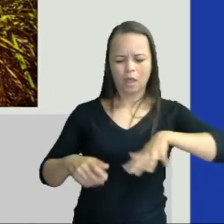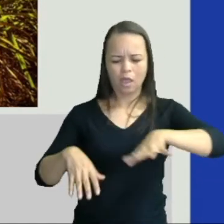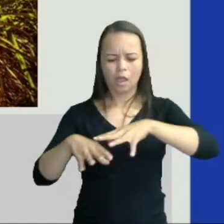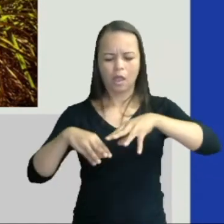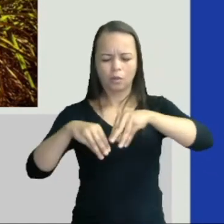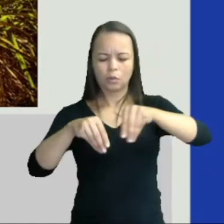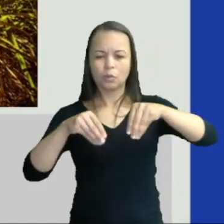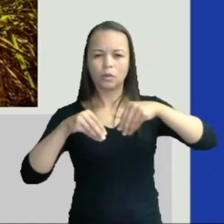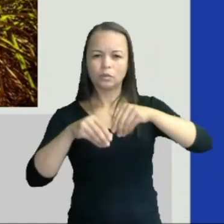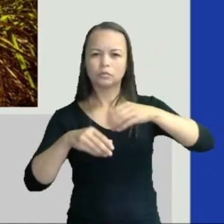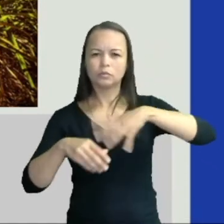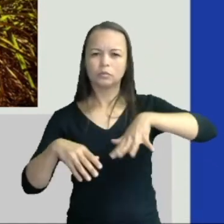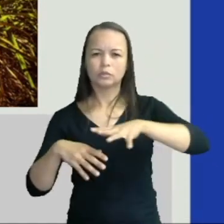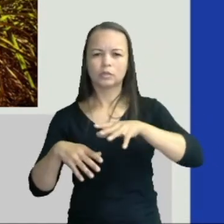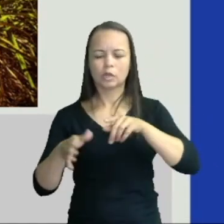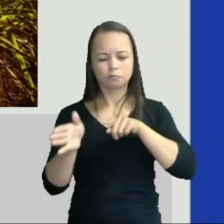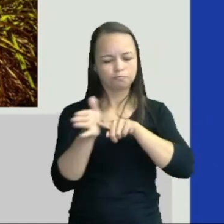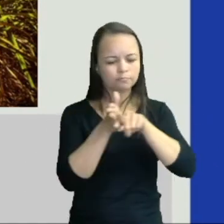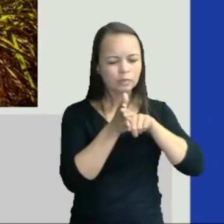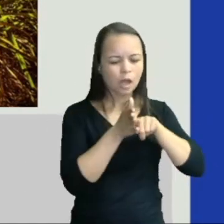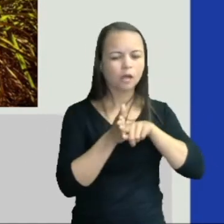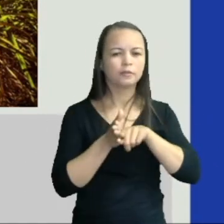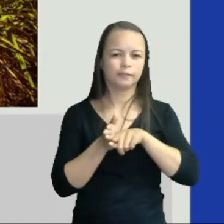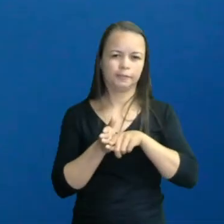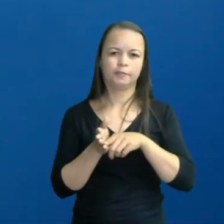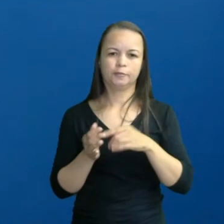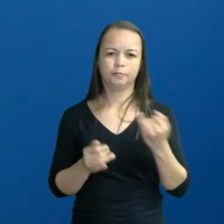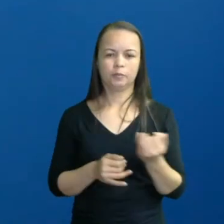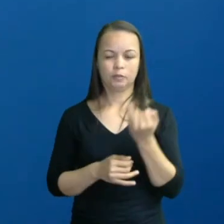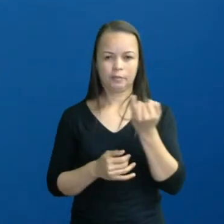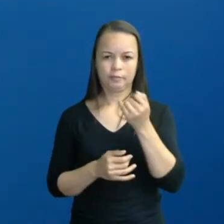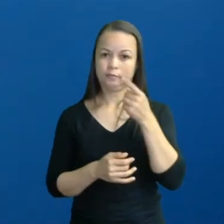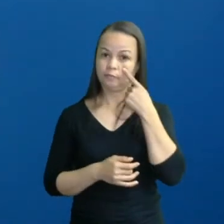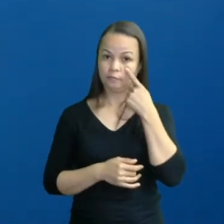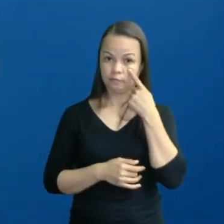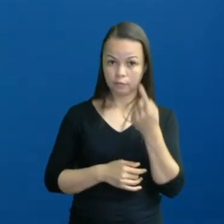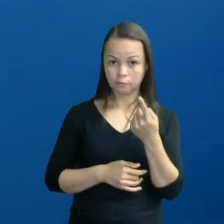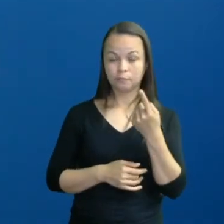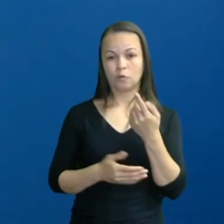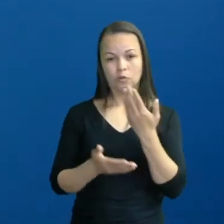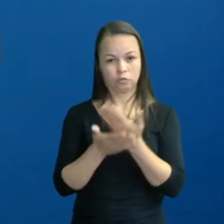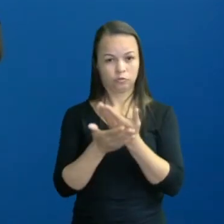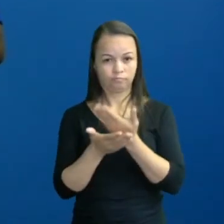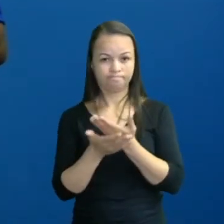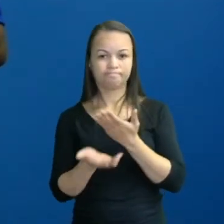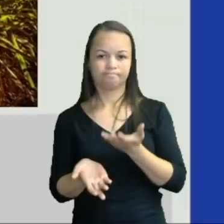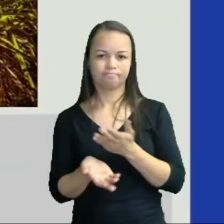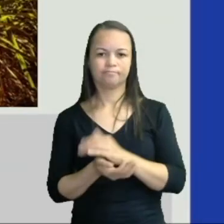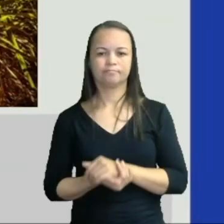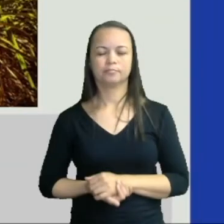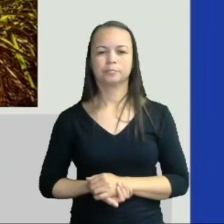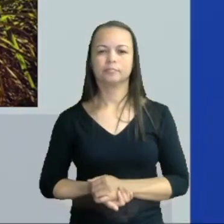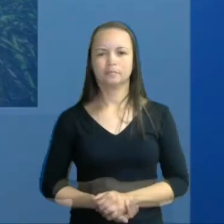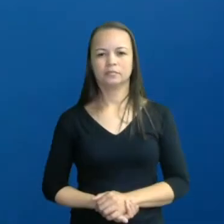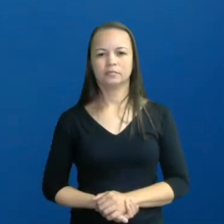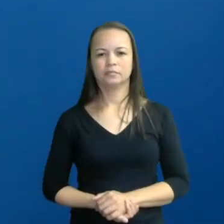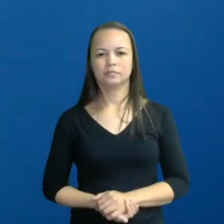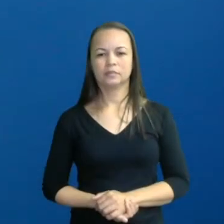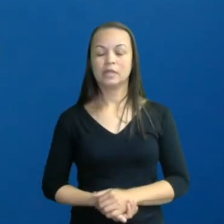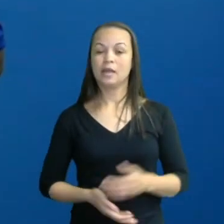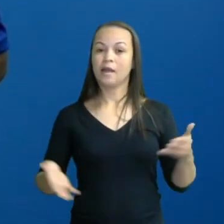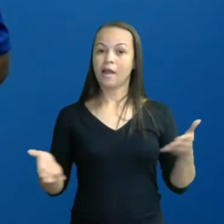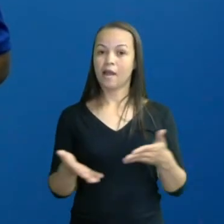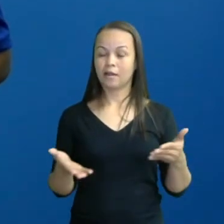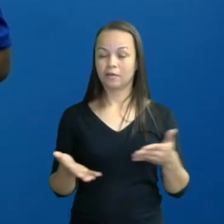que só é possível com análises específicas. Viram a importância que é de estudar? Vamos lá? Próximo.